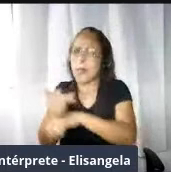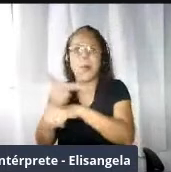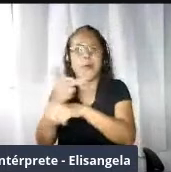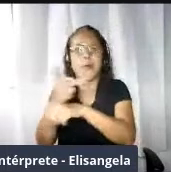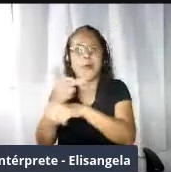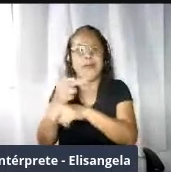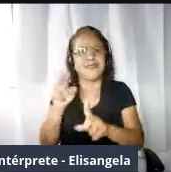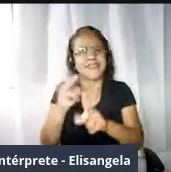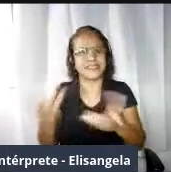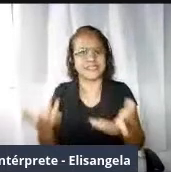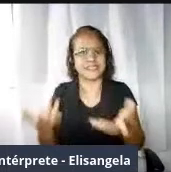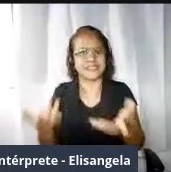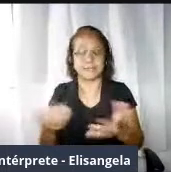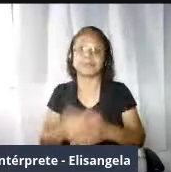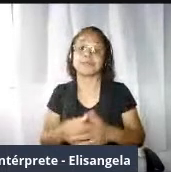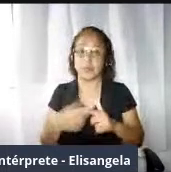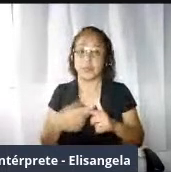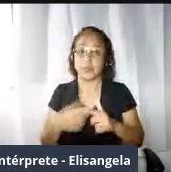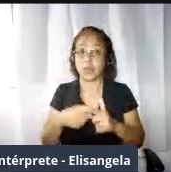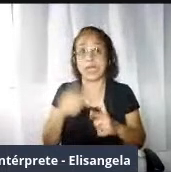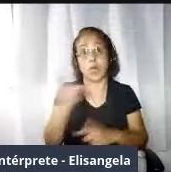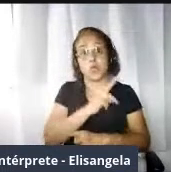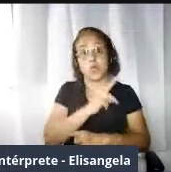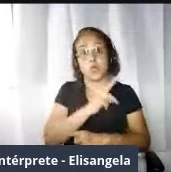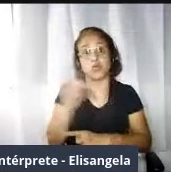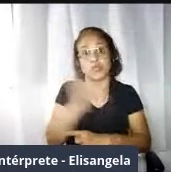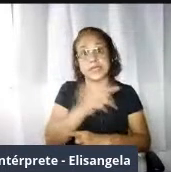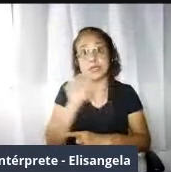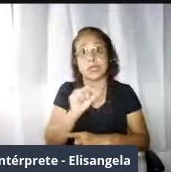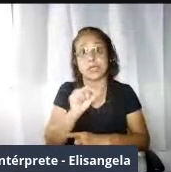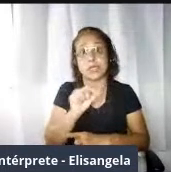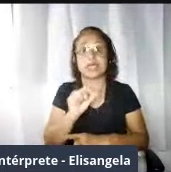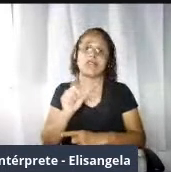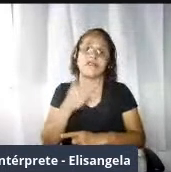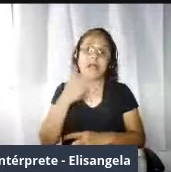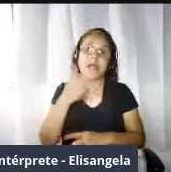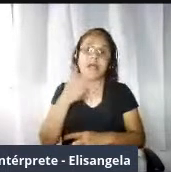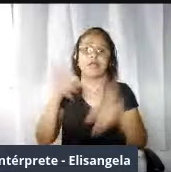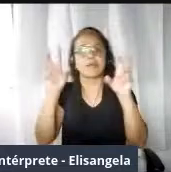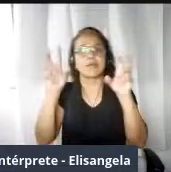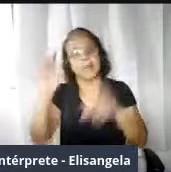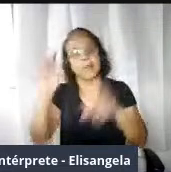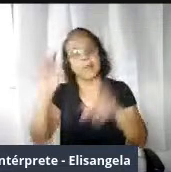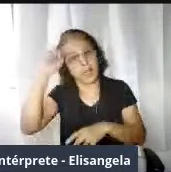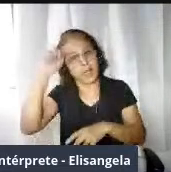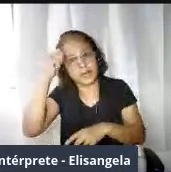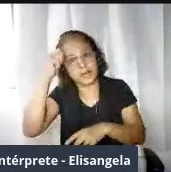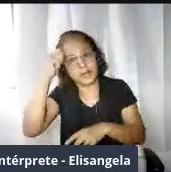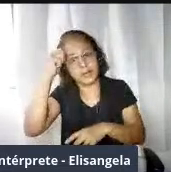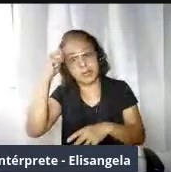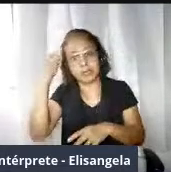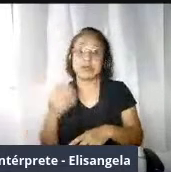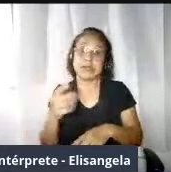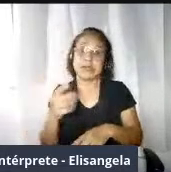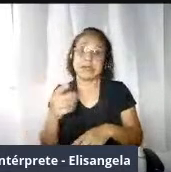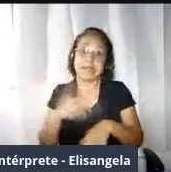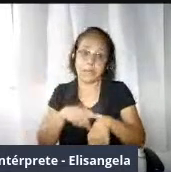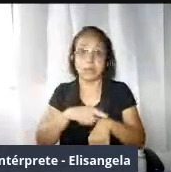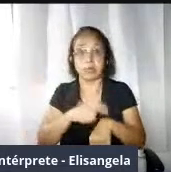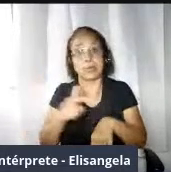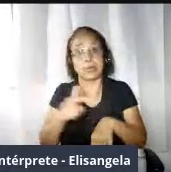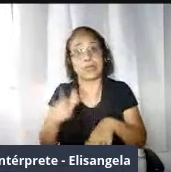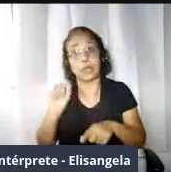relações raciais estava acontecendo, né? Não dá tempo de aprofundar aqui, mas se vocês se lembram,